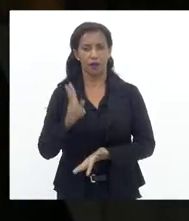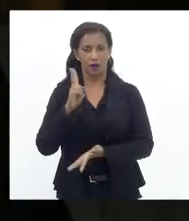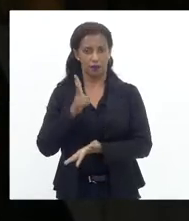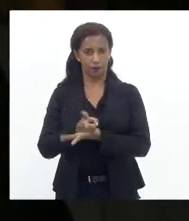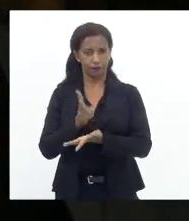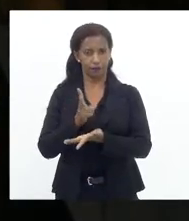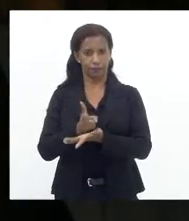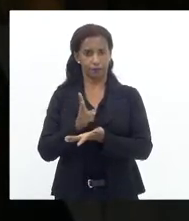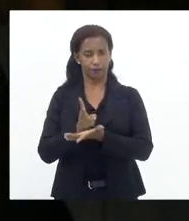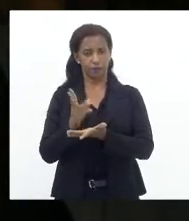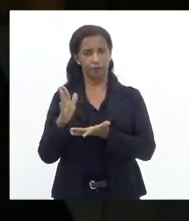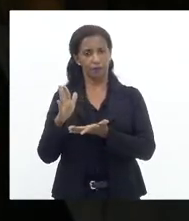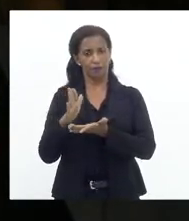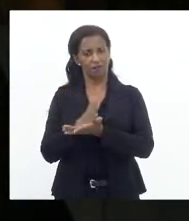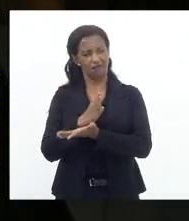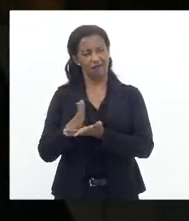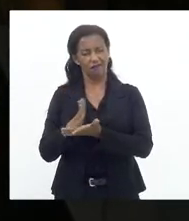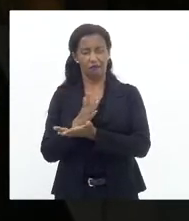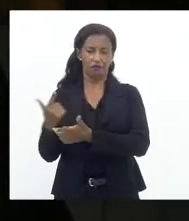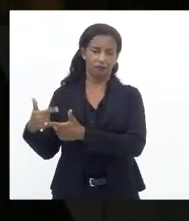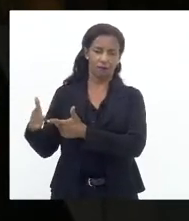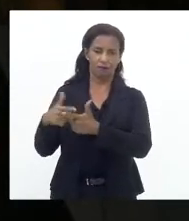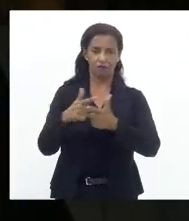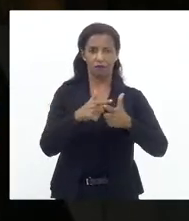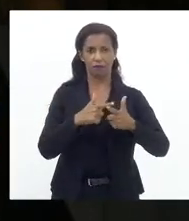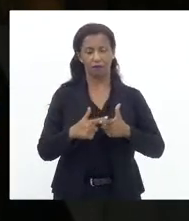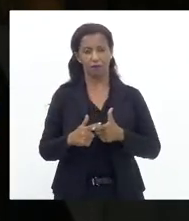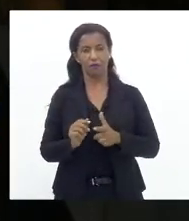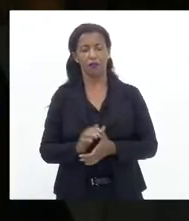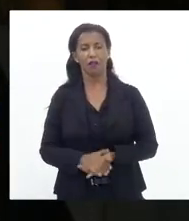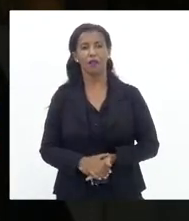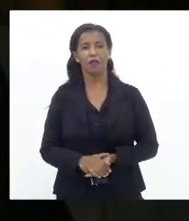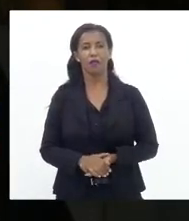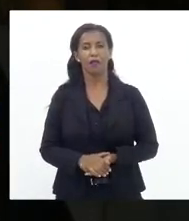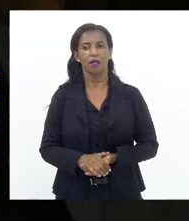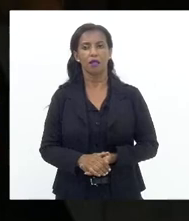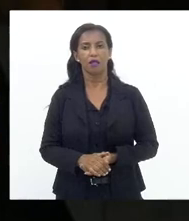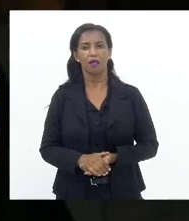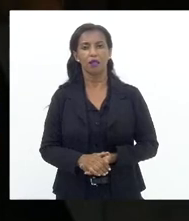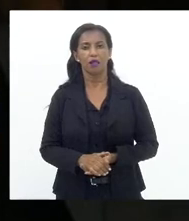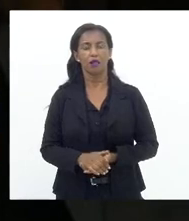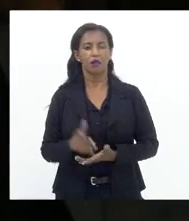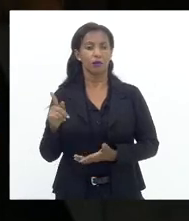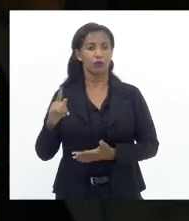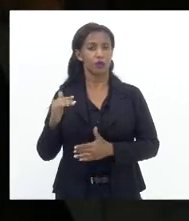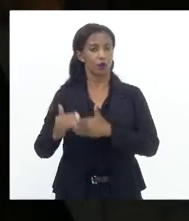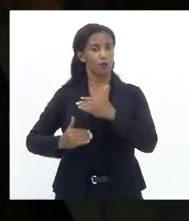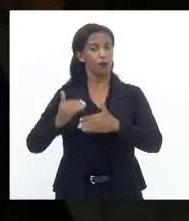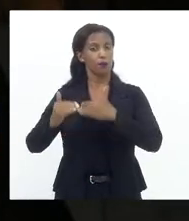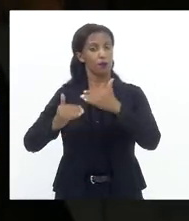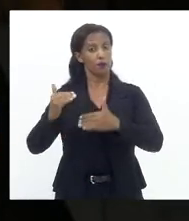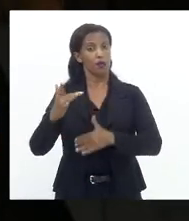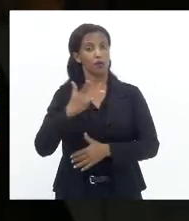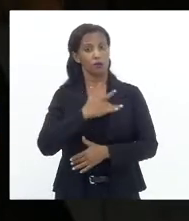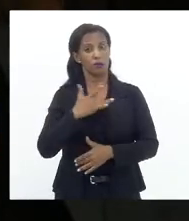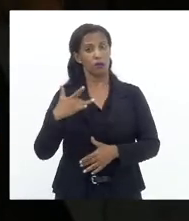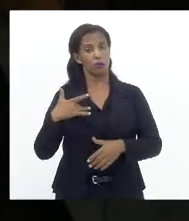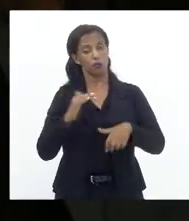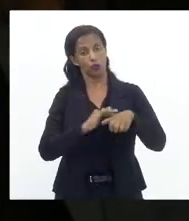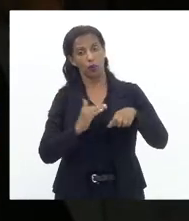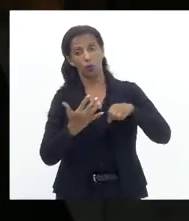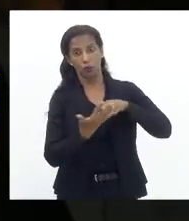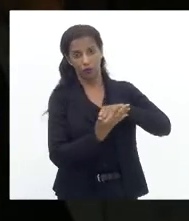mesma algumas mazelas e seguramente no seu processo de recuperação